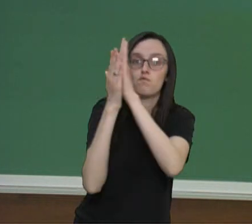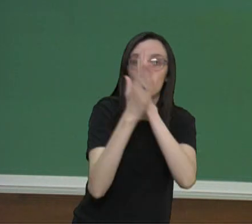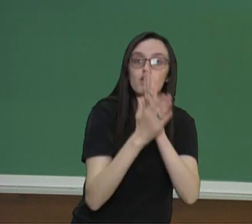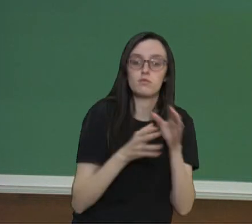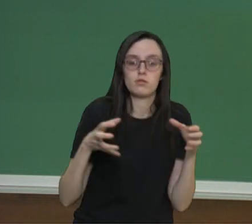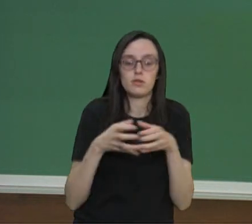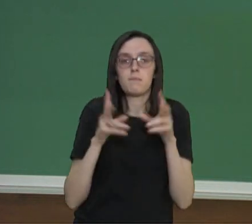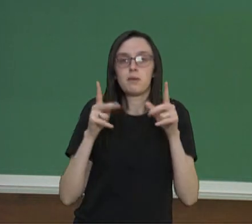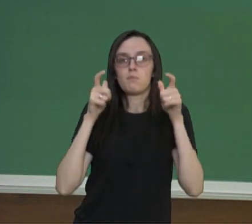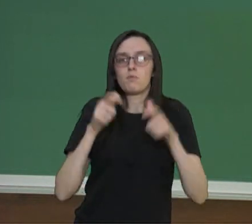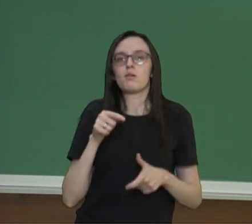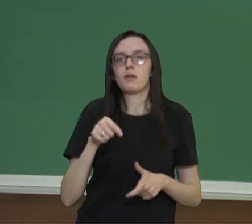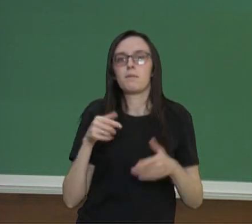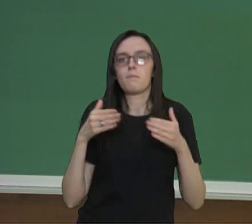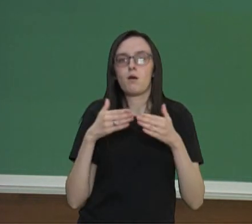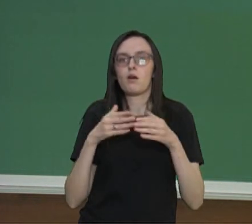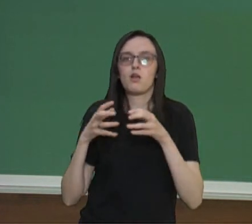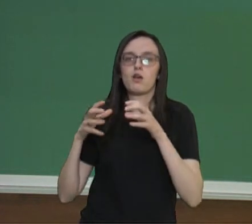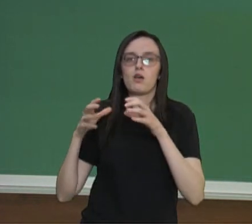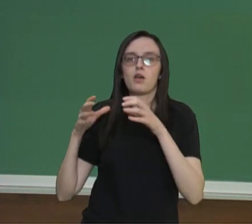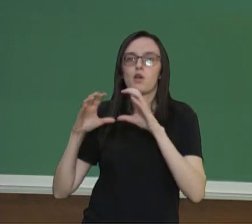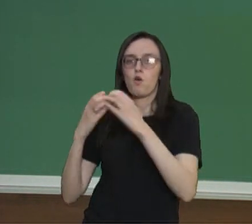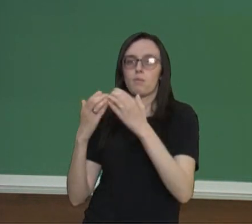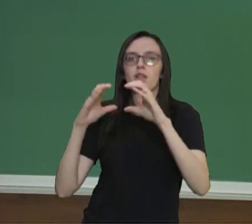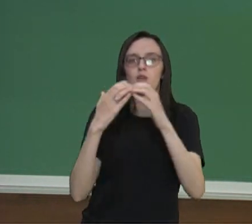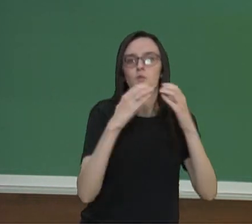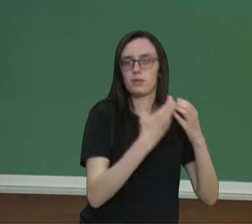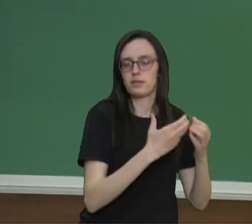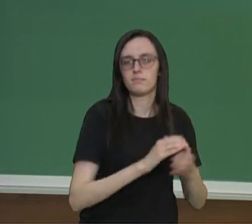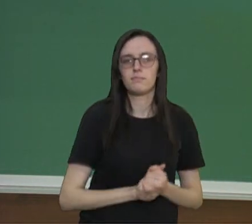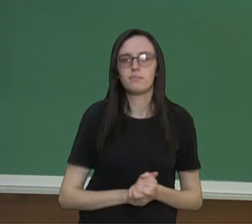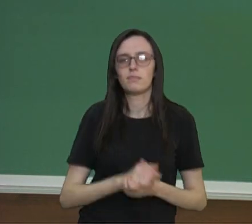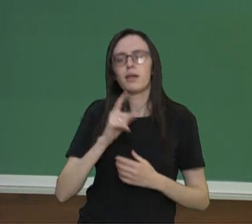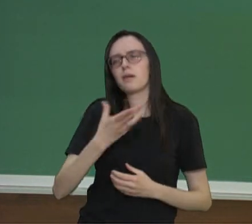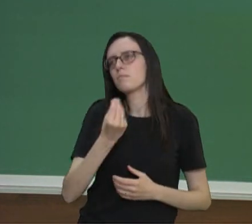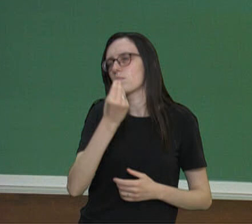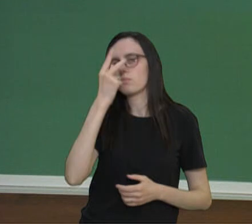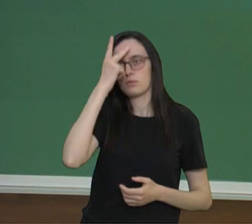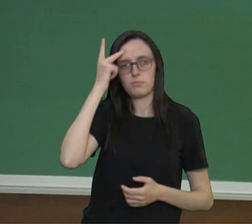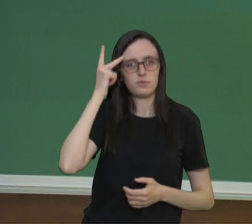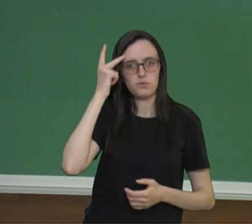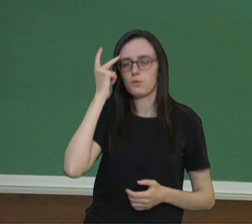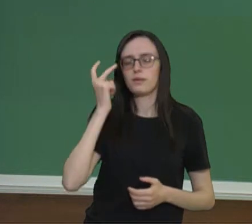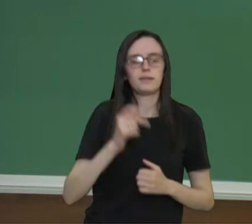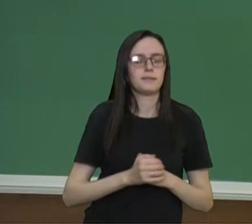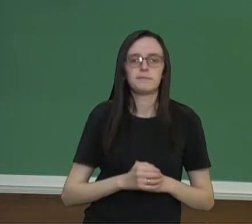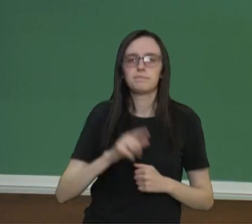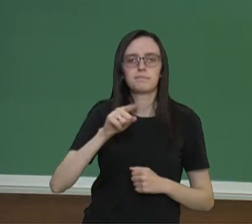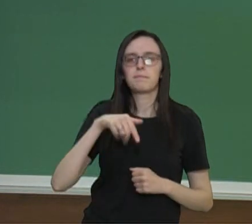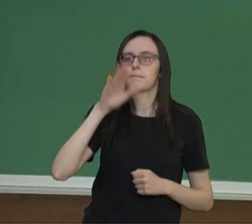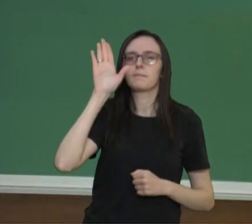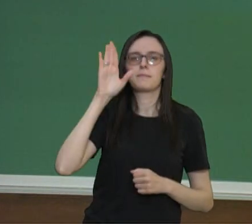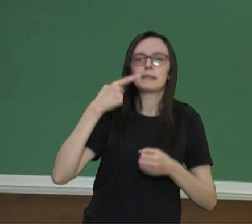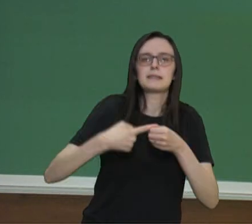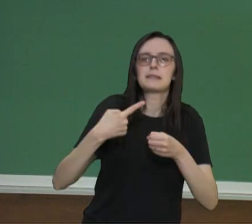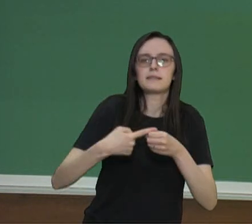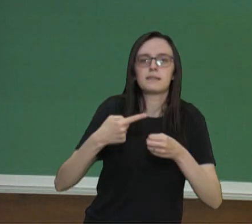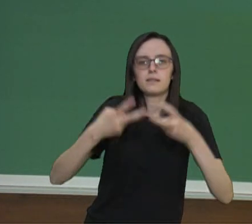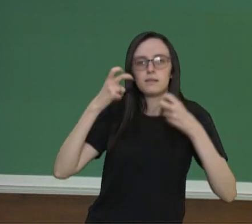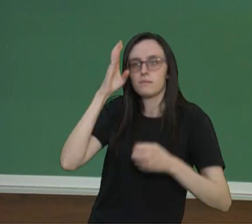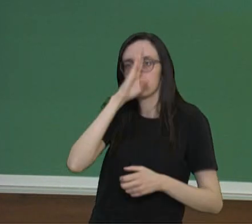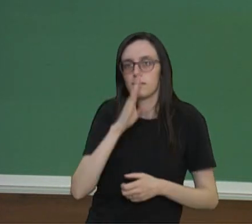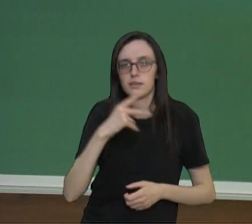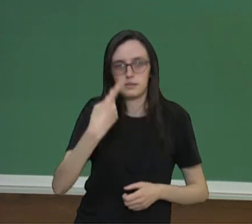fugitivos morando nas comunidades do Quilombo dos Palmares. É muita gente. É uma das maiores cidades do